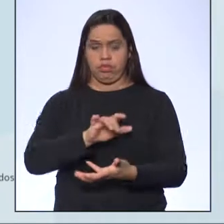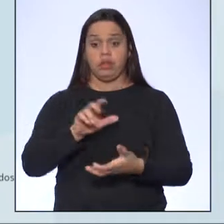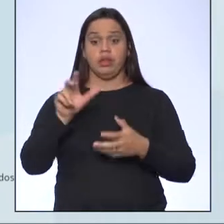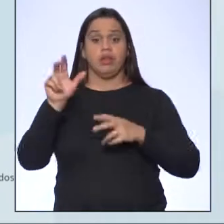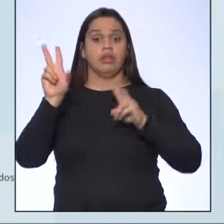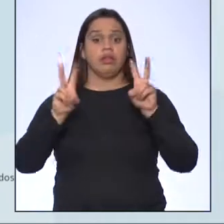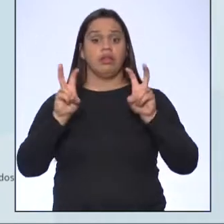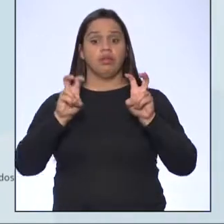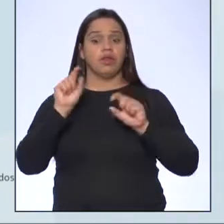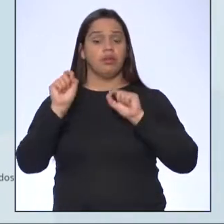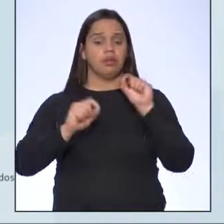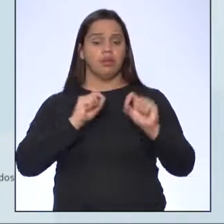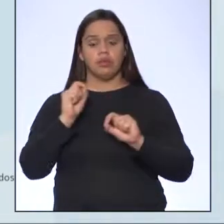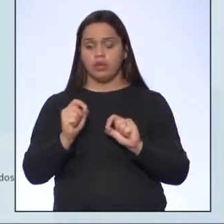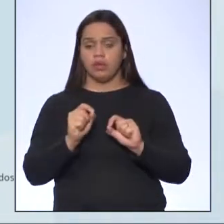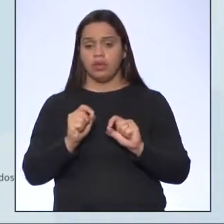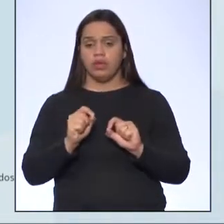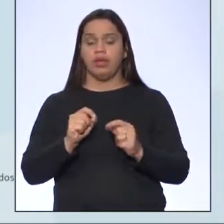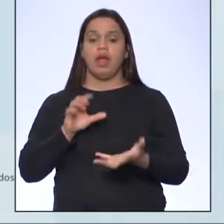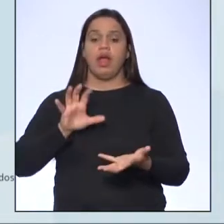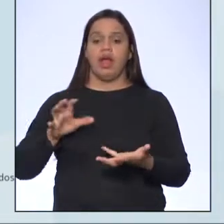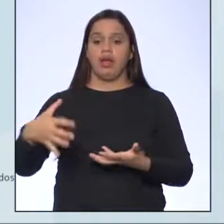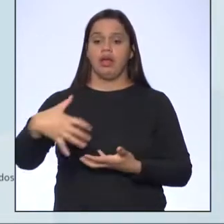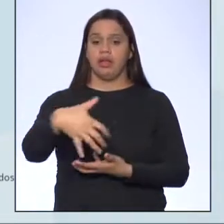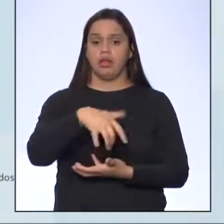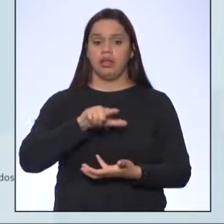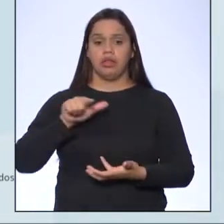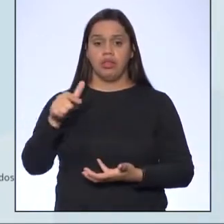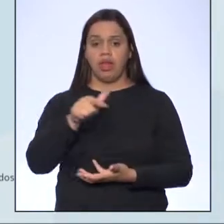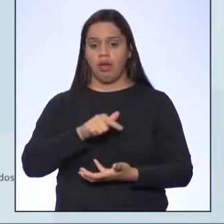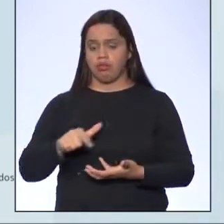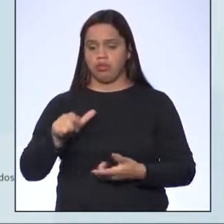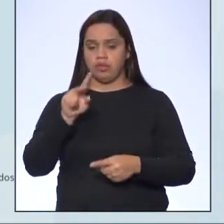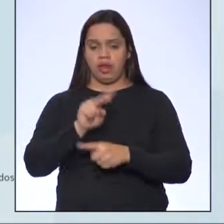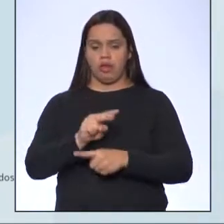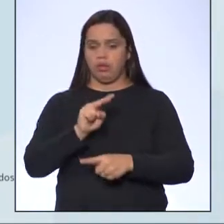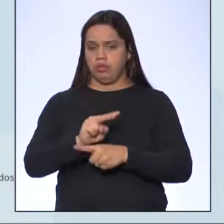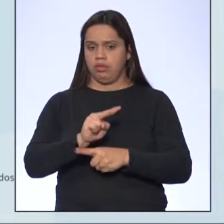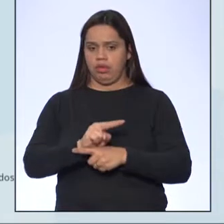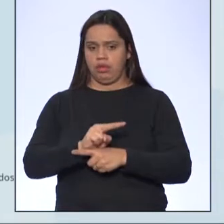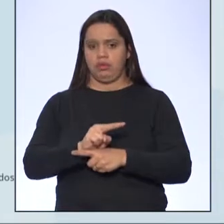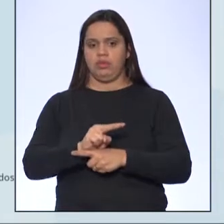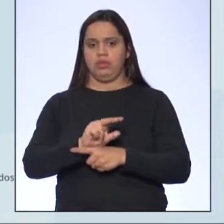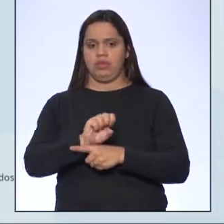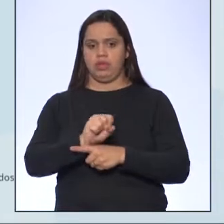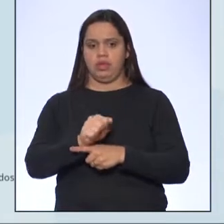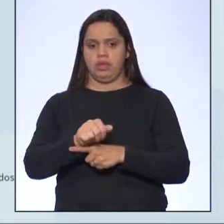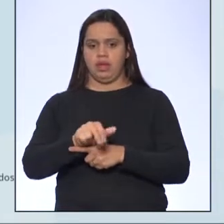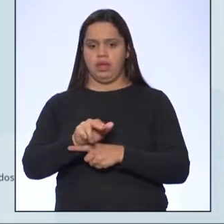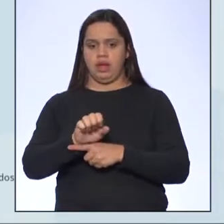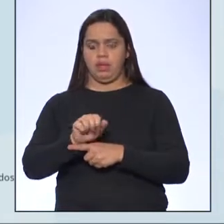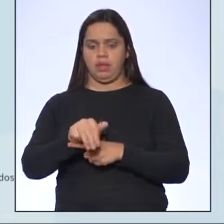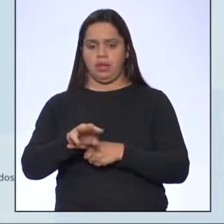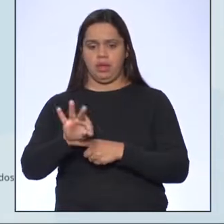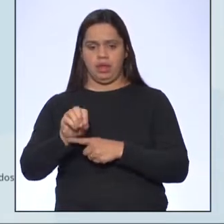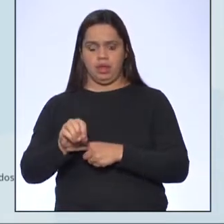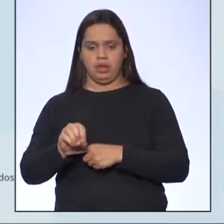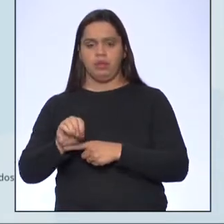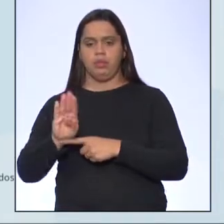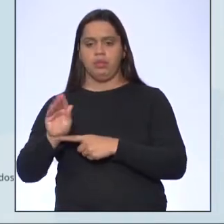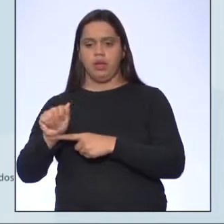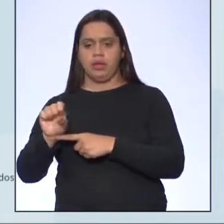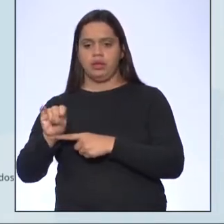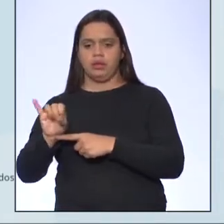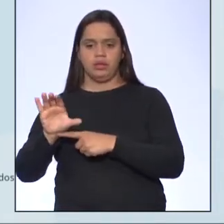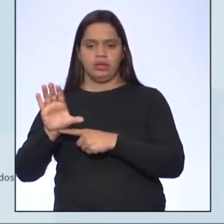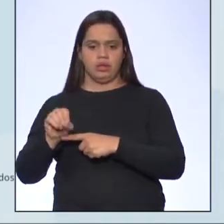tema, são regiões sem saneamento básico, né? Há todo um trabalho de interpretação desse mapa de